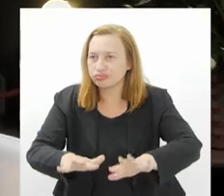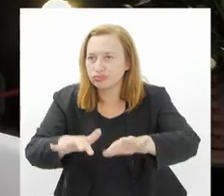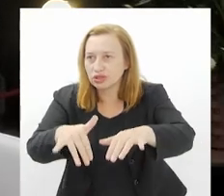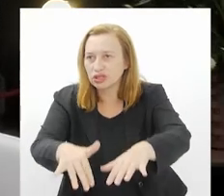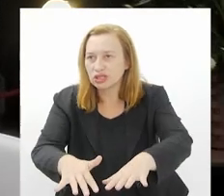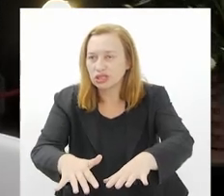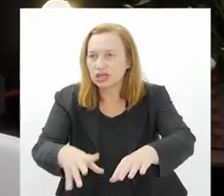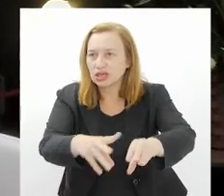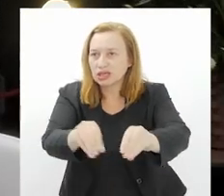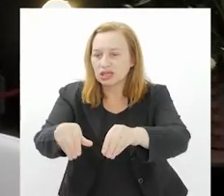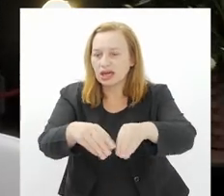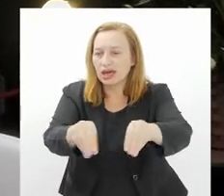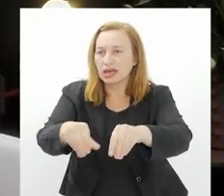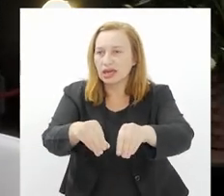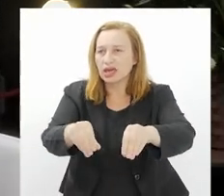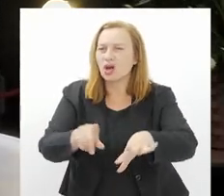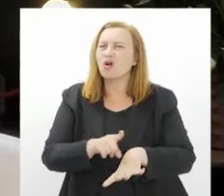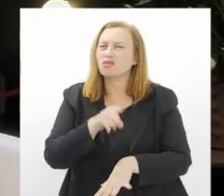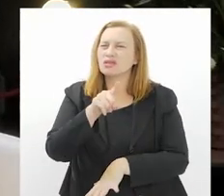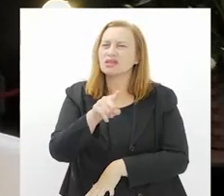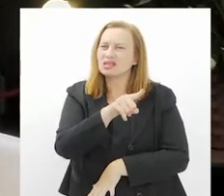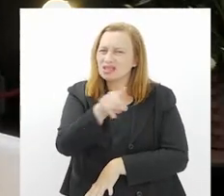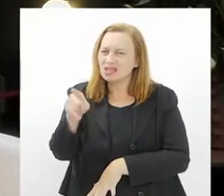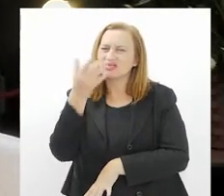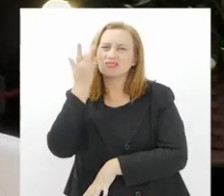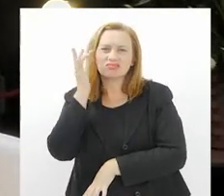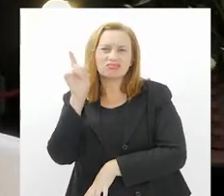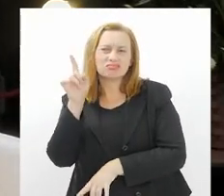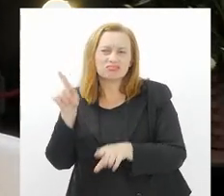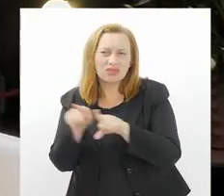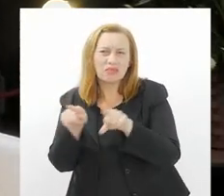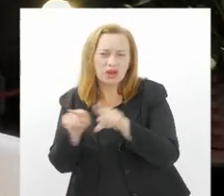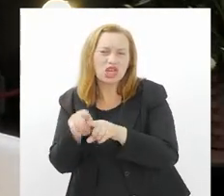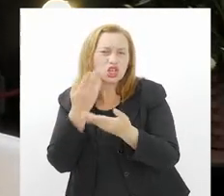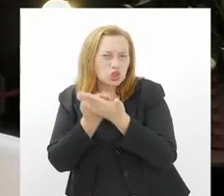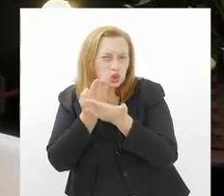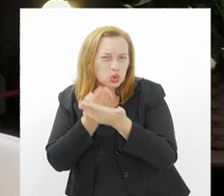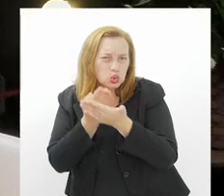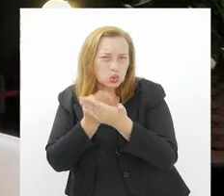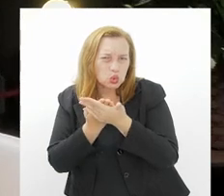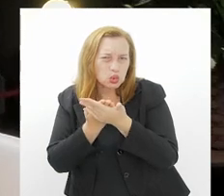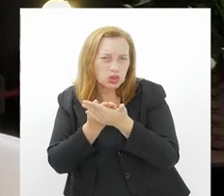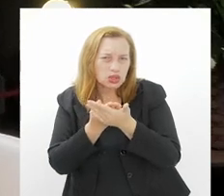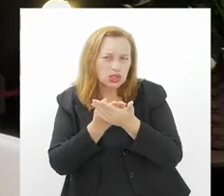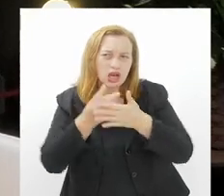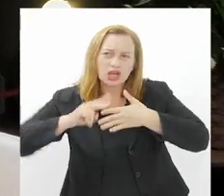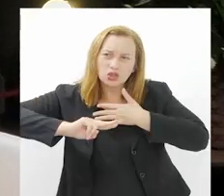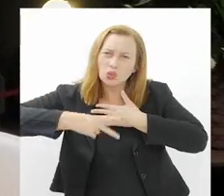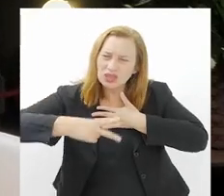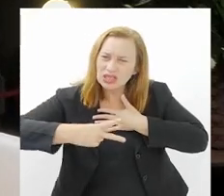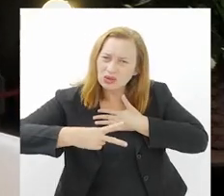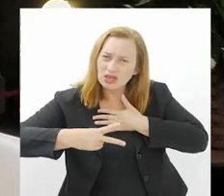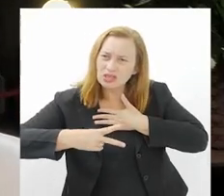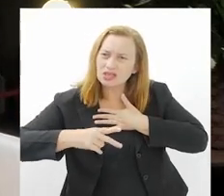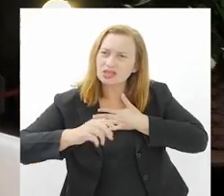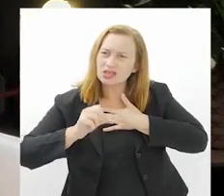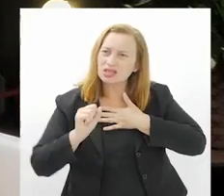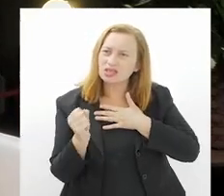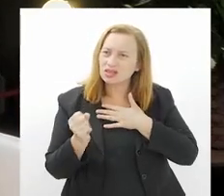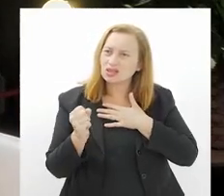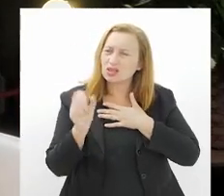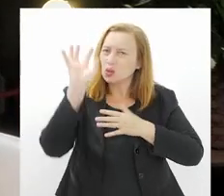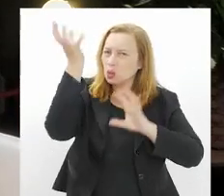do mar chegar ali na parte dele, vocês também fazem estudos das consequências que isso